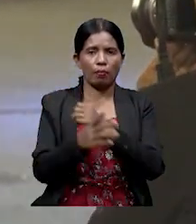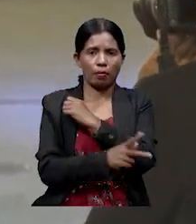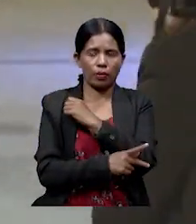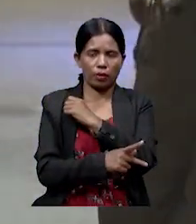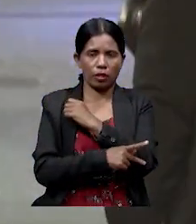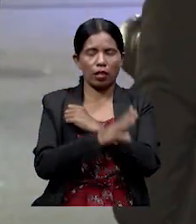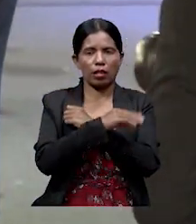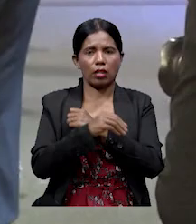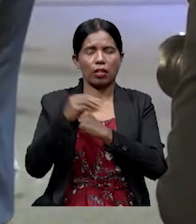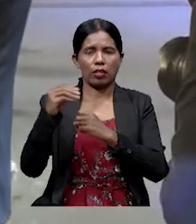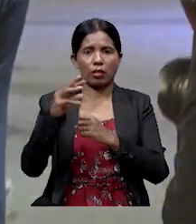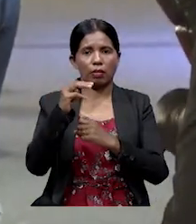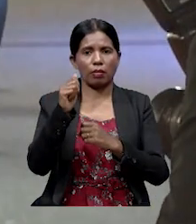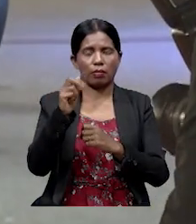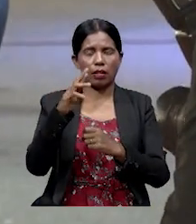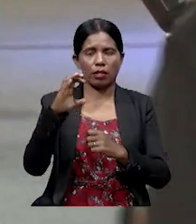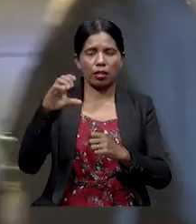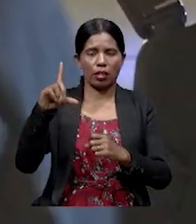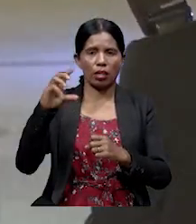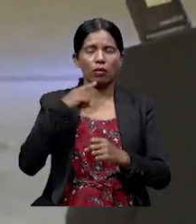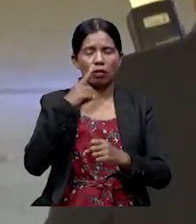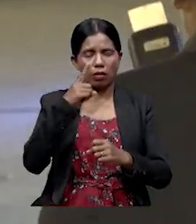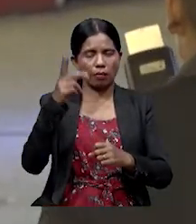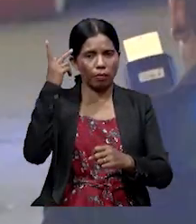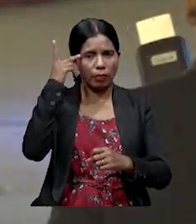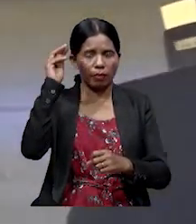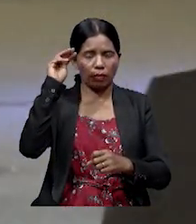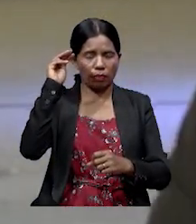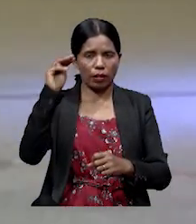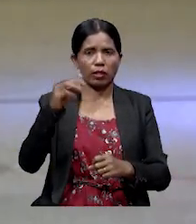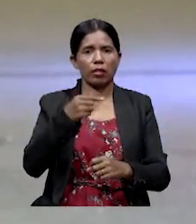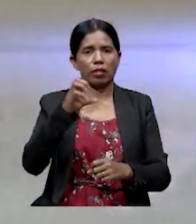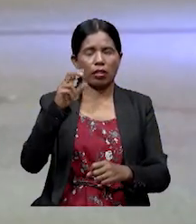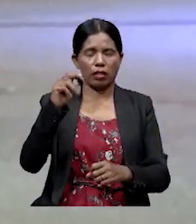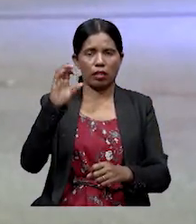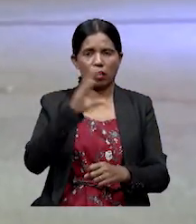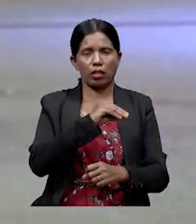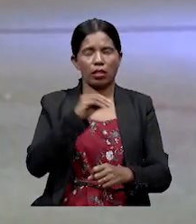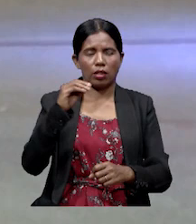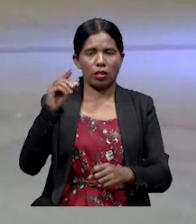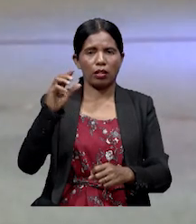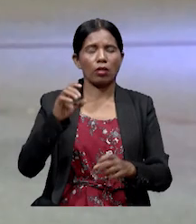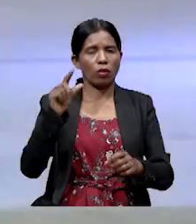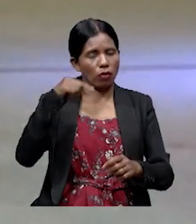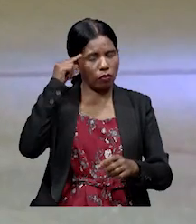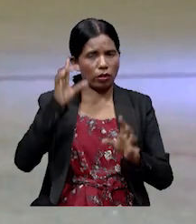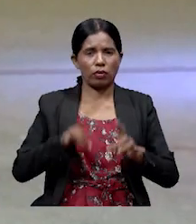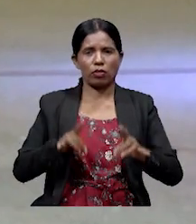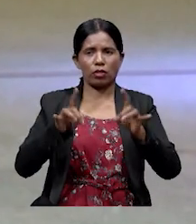Rebelo de Sousa, primeiro-ministro Guiné-Bissau, Nuno Gomes Nabiang, governador-geral Austrália, David John